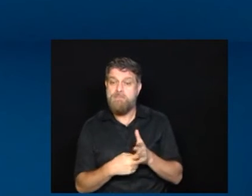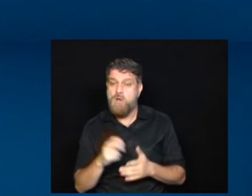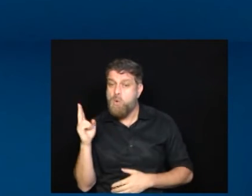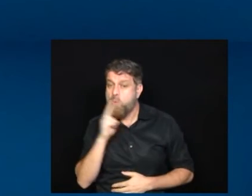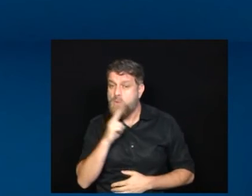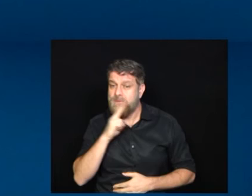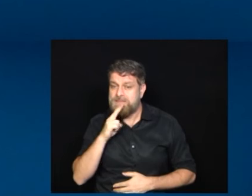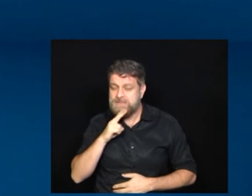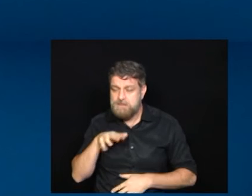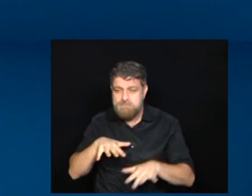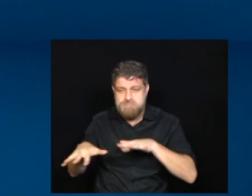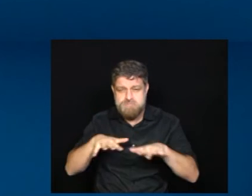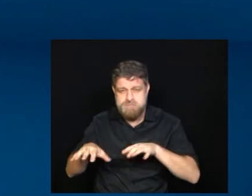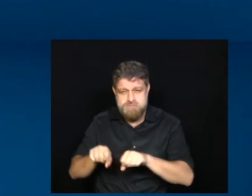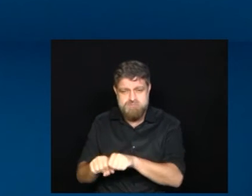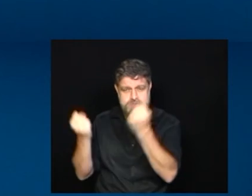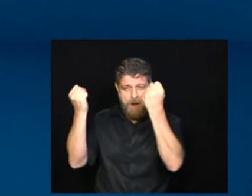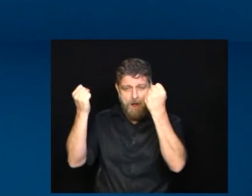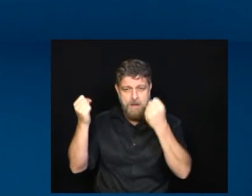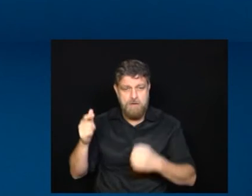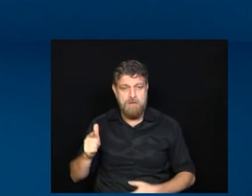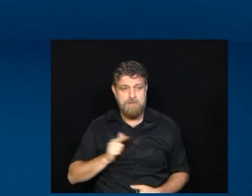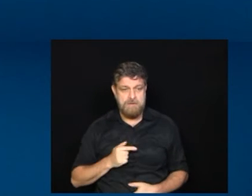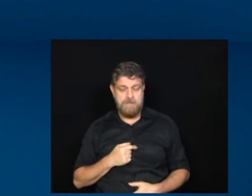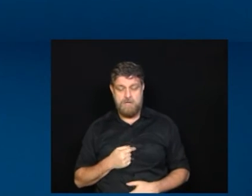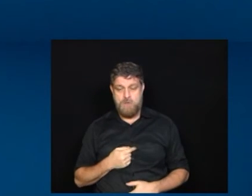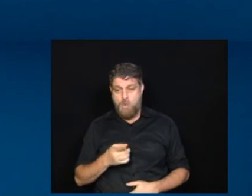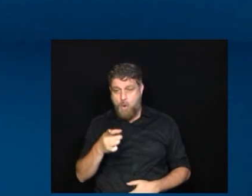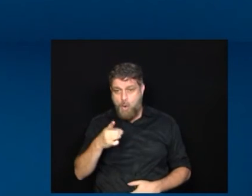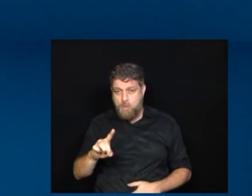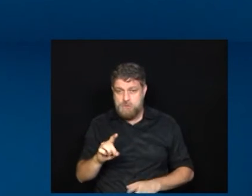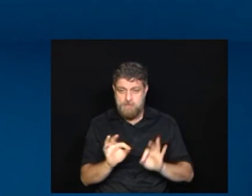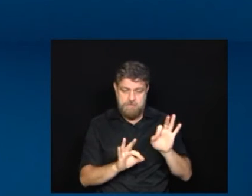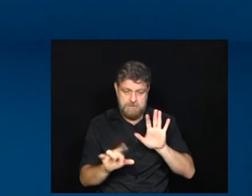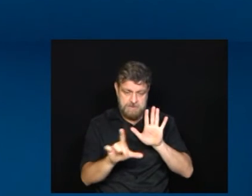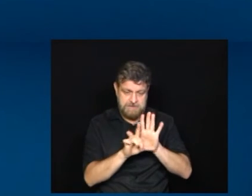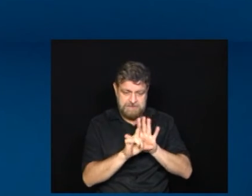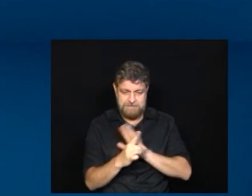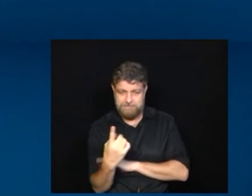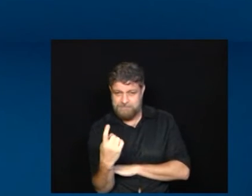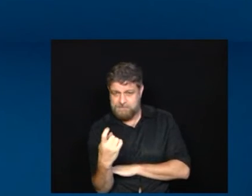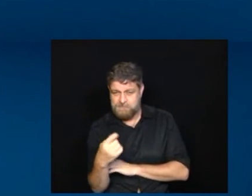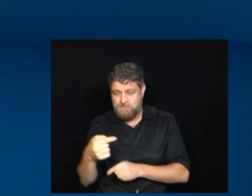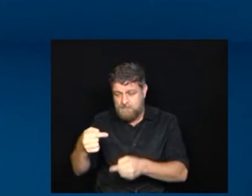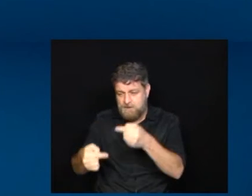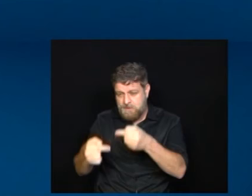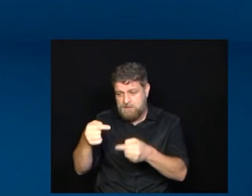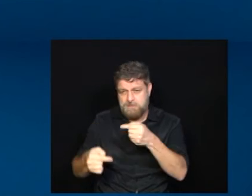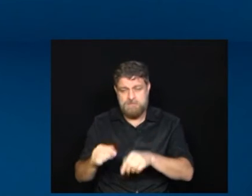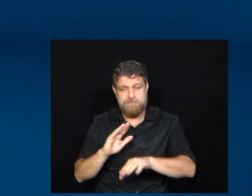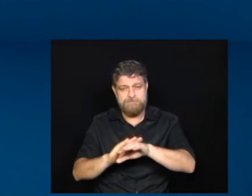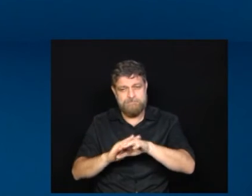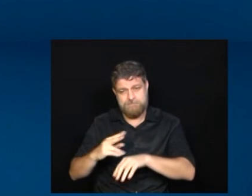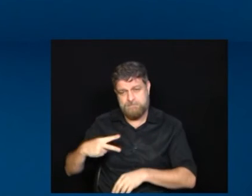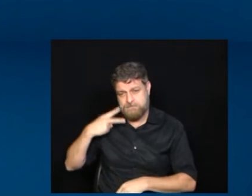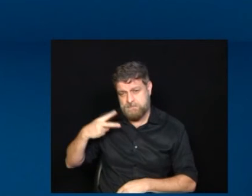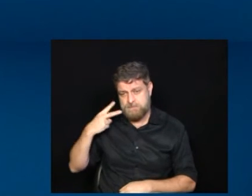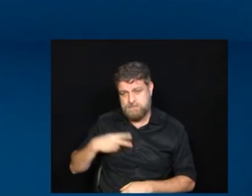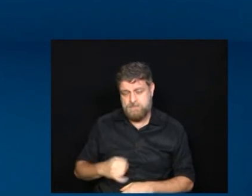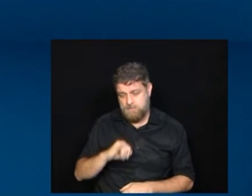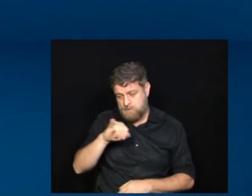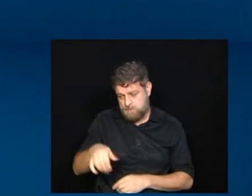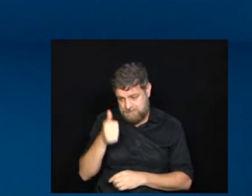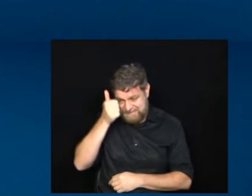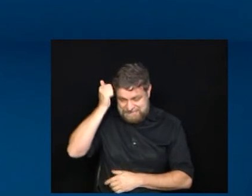ou catástrofes. E por fim, será analisado o projeto de lei em turno único de discussão de autoria do vereador Juscelino